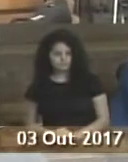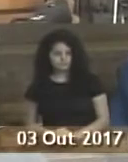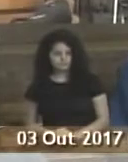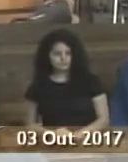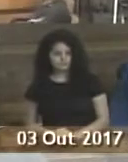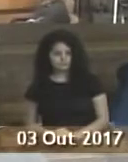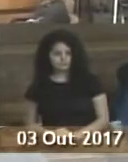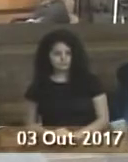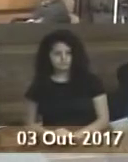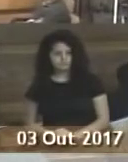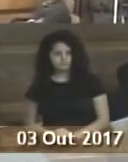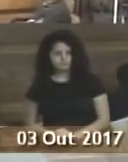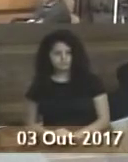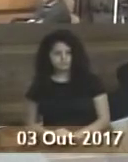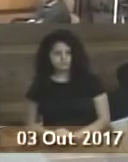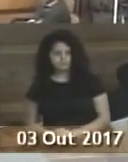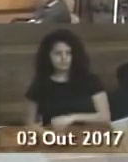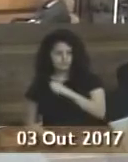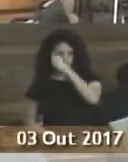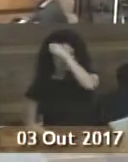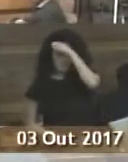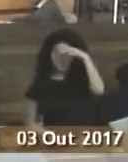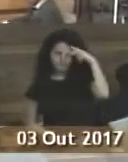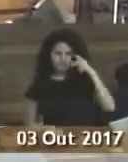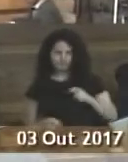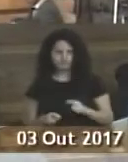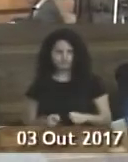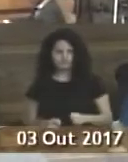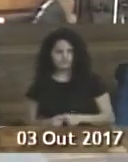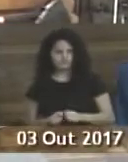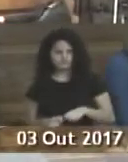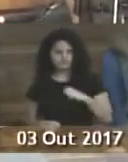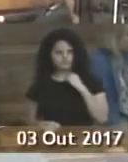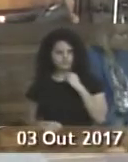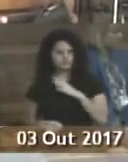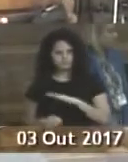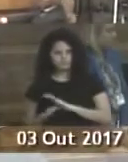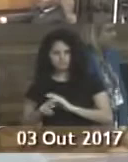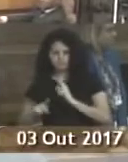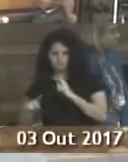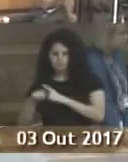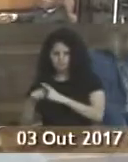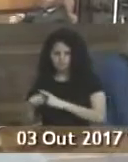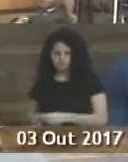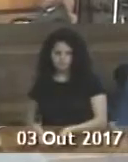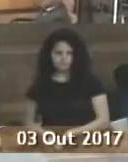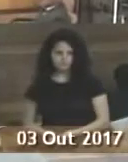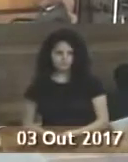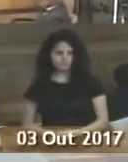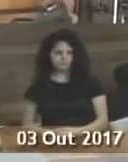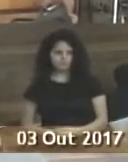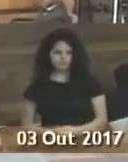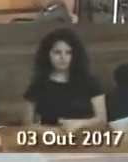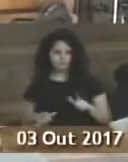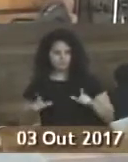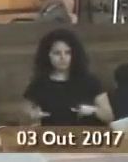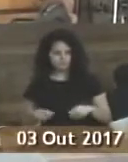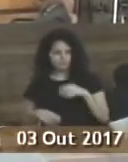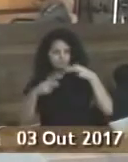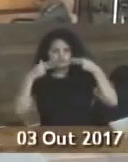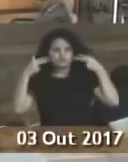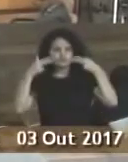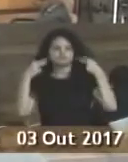é um debochado, né? O prefeito fez bem de não deixar ele vir para cá, né? Para uma área pública, né? Teatro Municipal, uma área pública, deixar